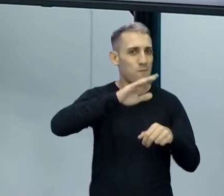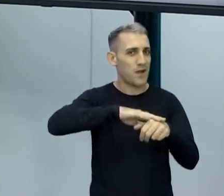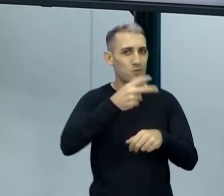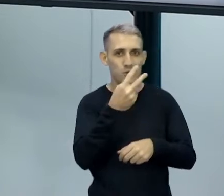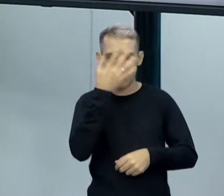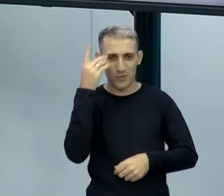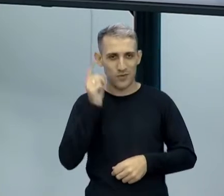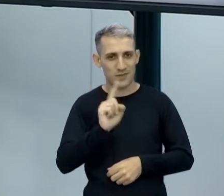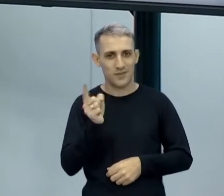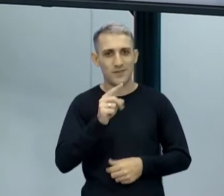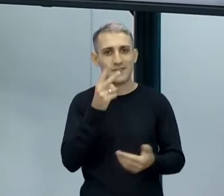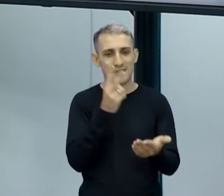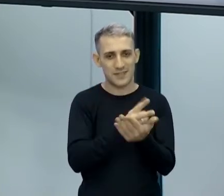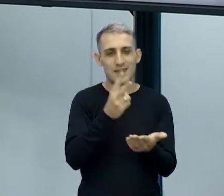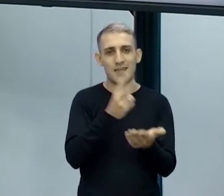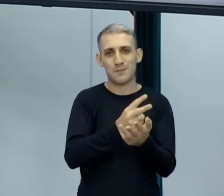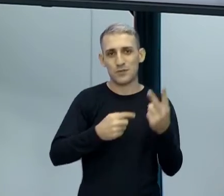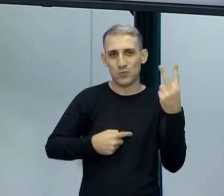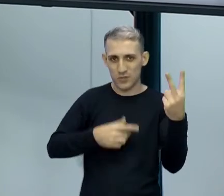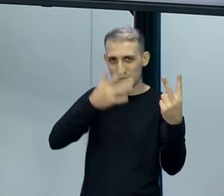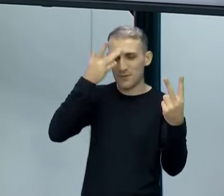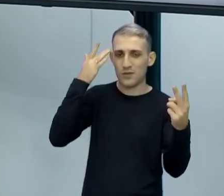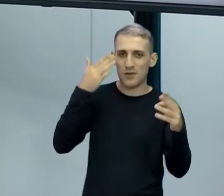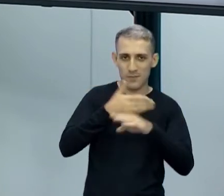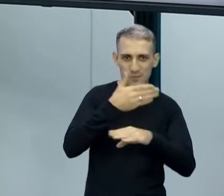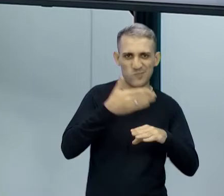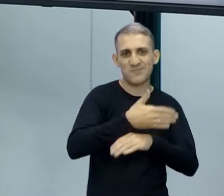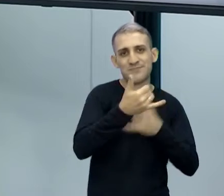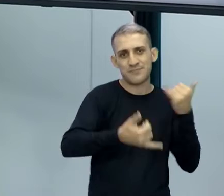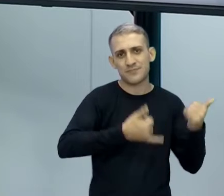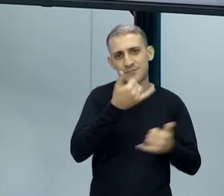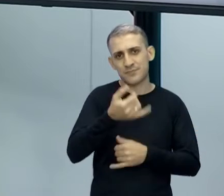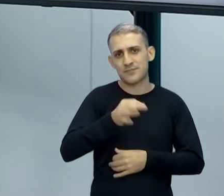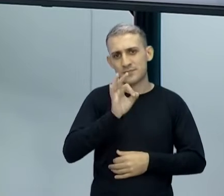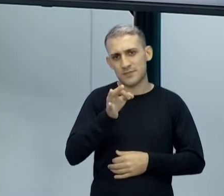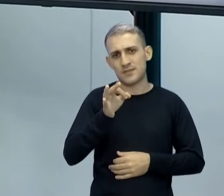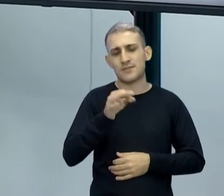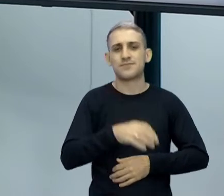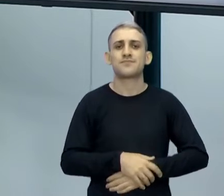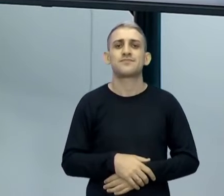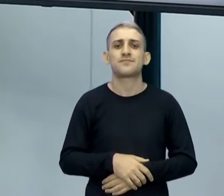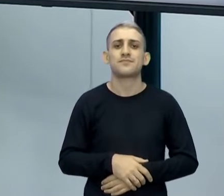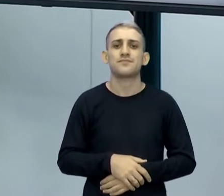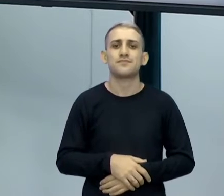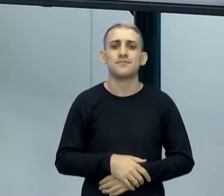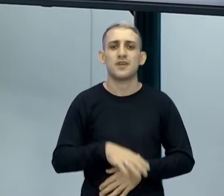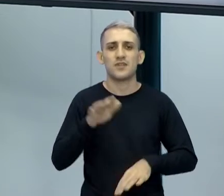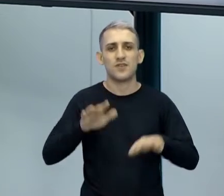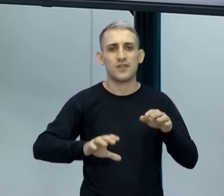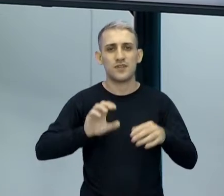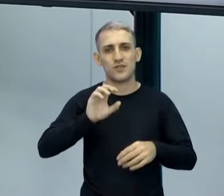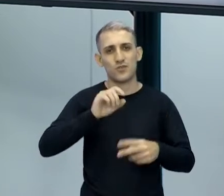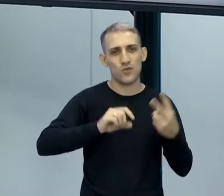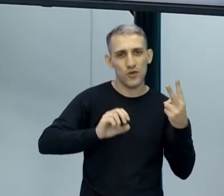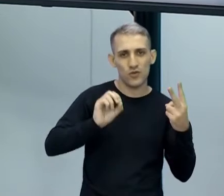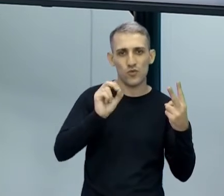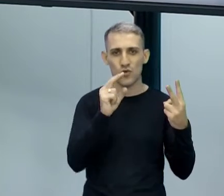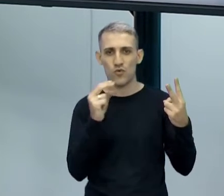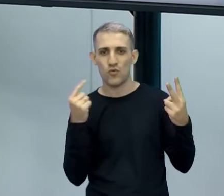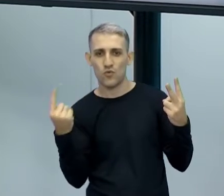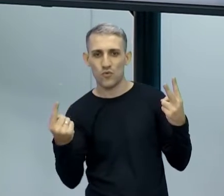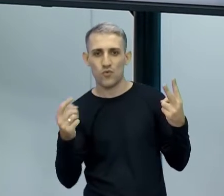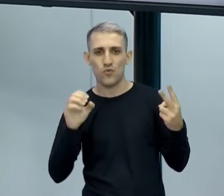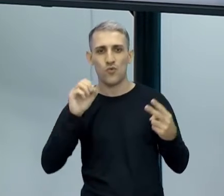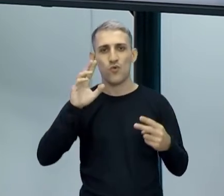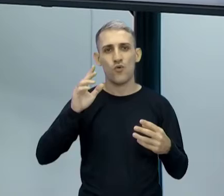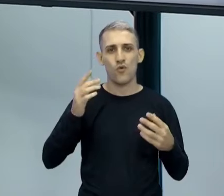pessoas. Né? Se você inserir mais uma pessoa ali, não dá para jogar par ou ímpar. Você vai ter que jogar ali 2 ou 1, né? Enfim, ou dedos